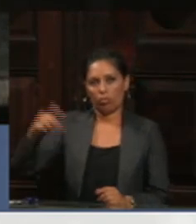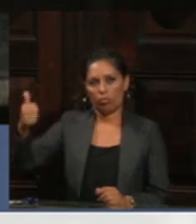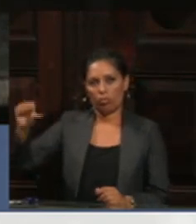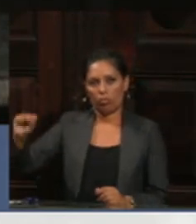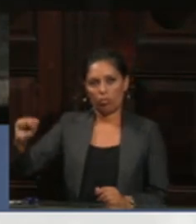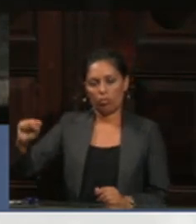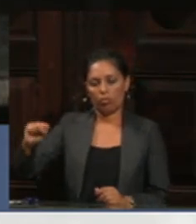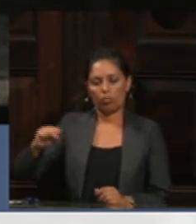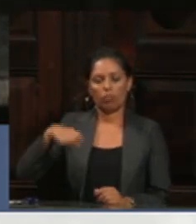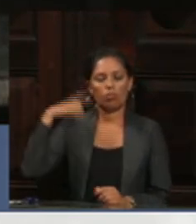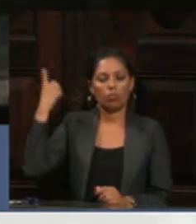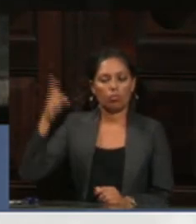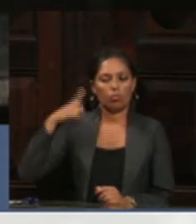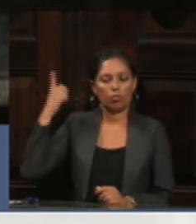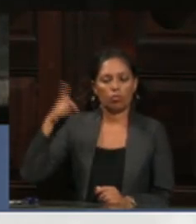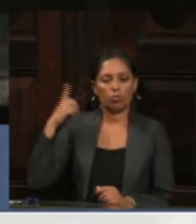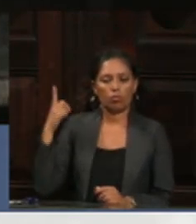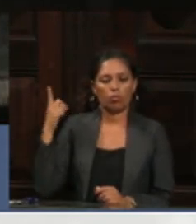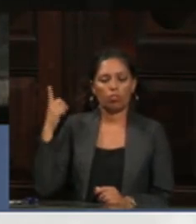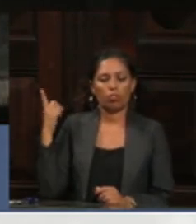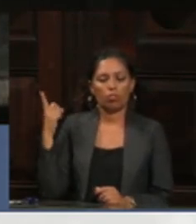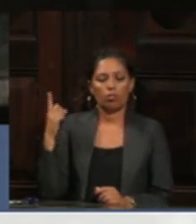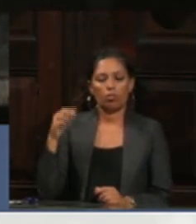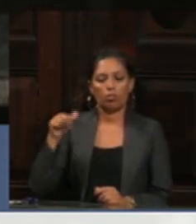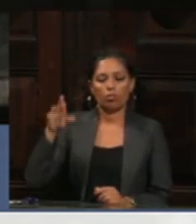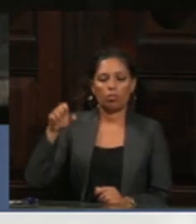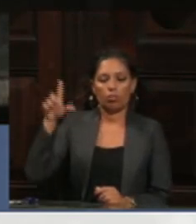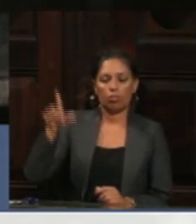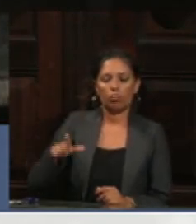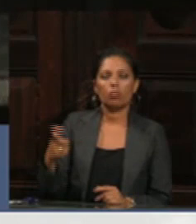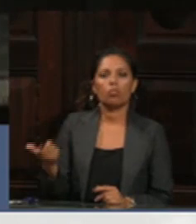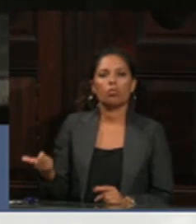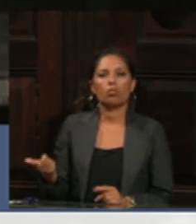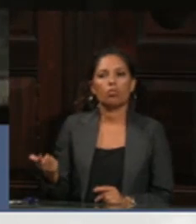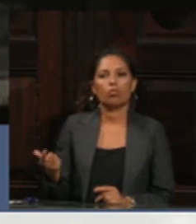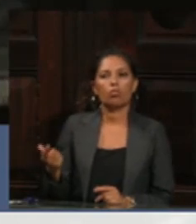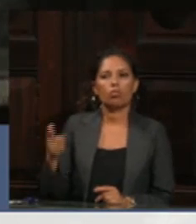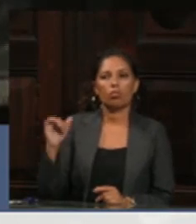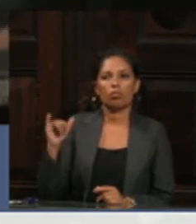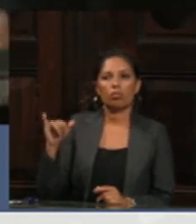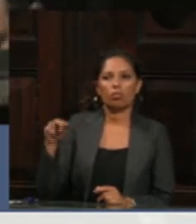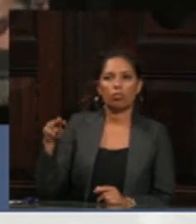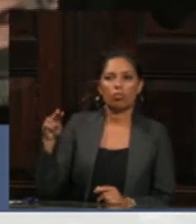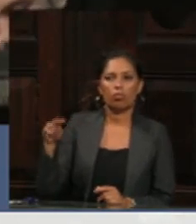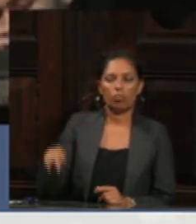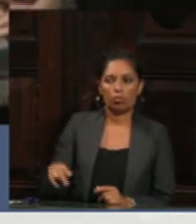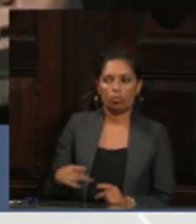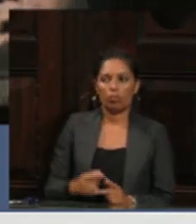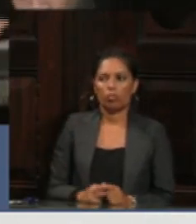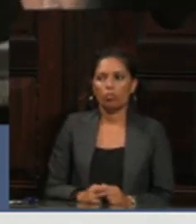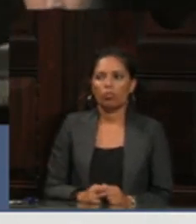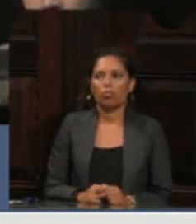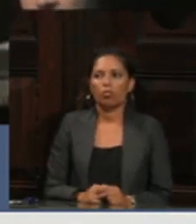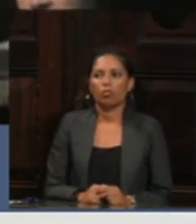839/18, de autoria dos deputados André Siciliano e Wanderson Nogueira.